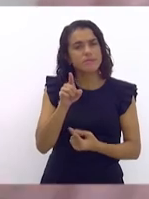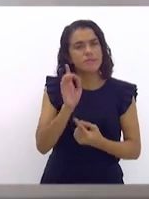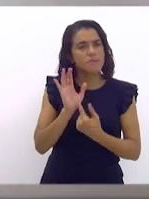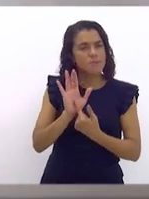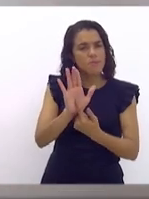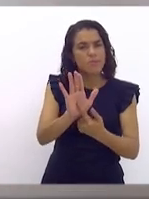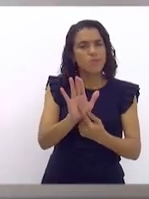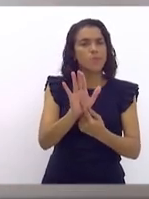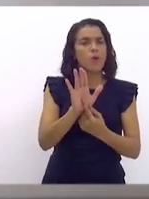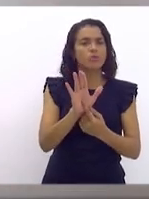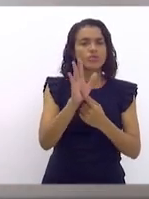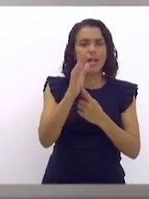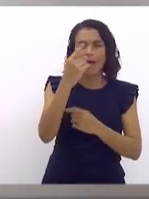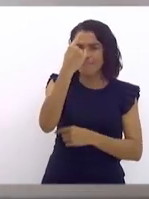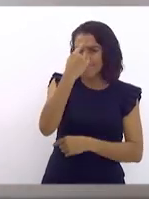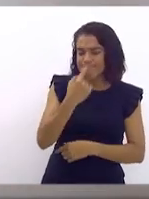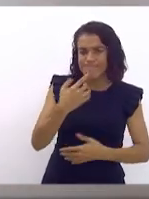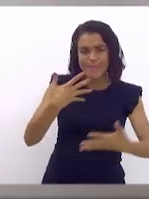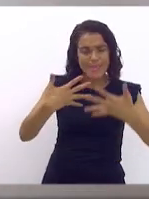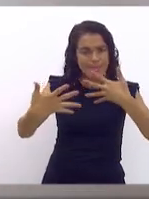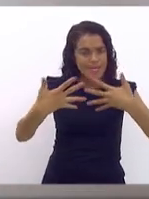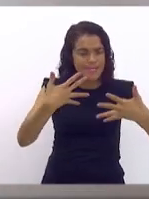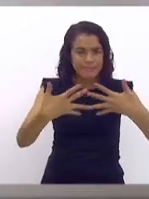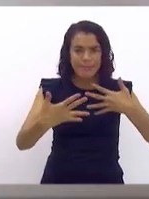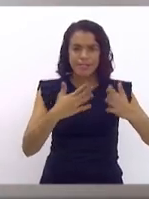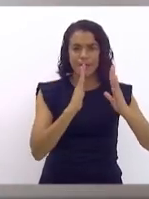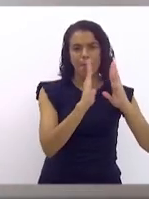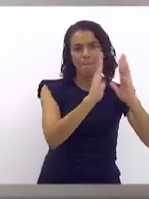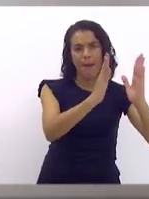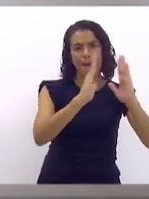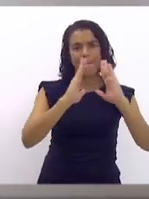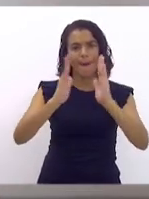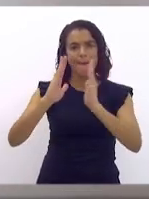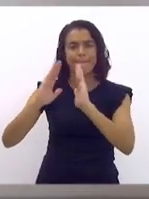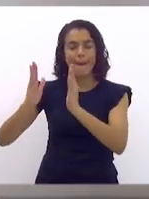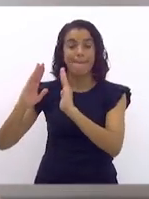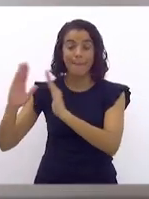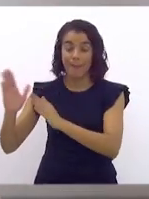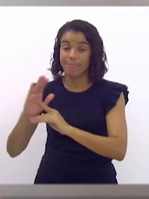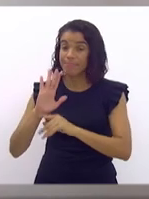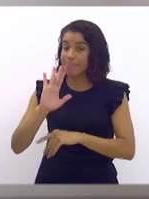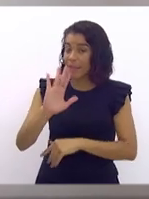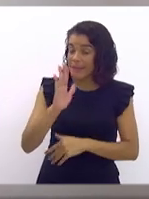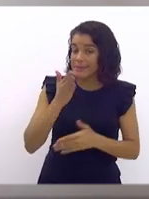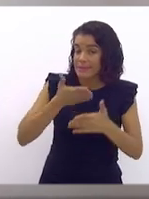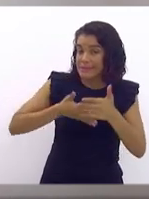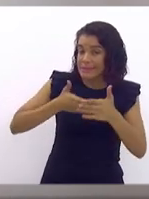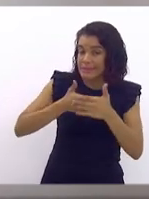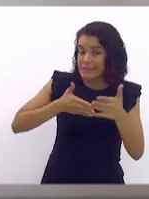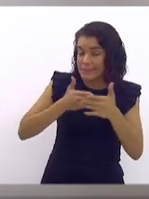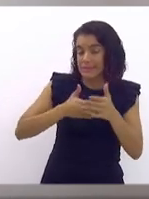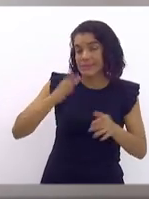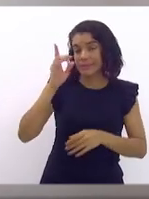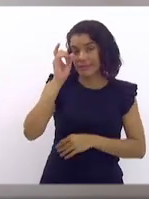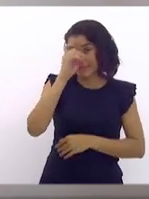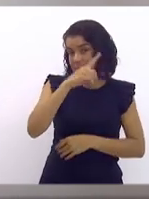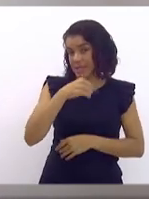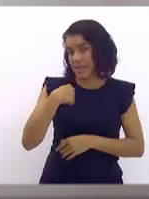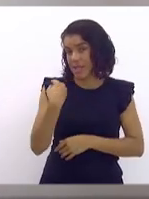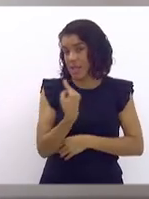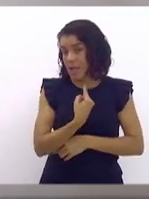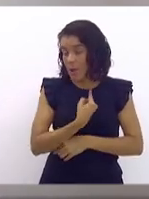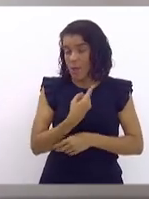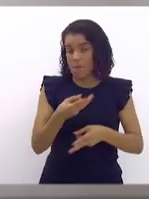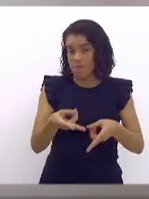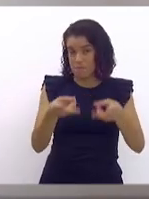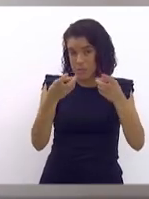Uma radiografia de como essas violências se perpetuaram. A grande dificuldade que eu vejo,